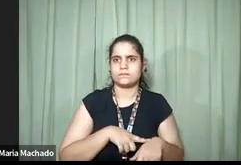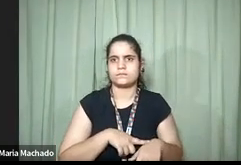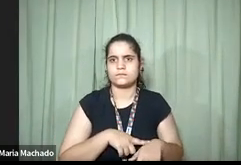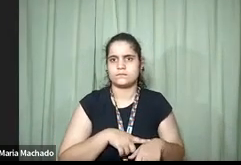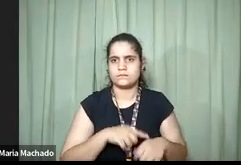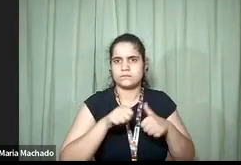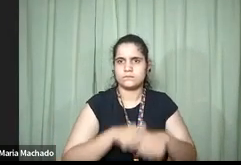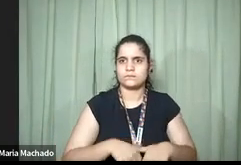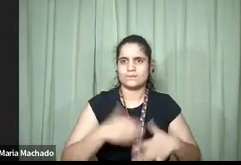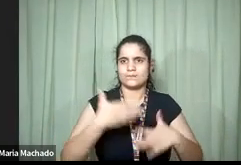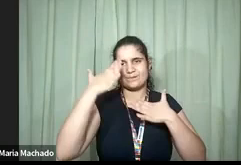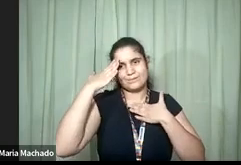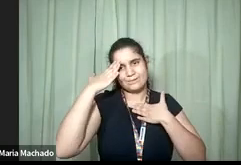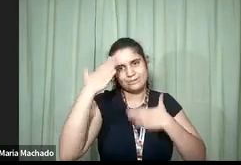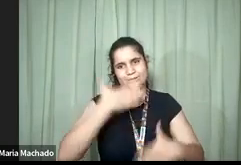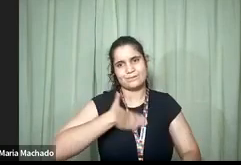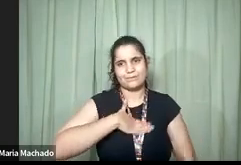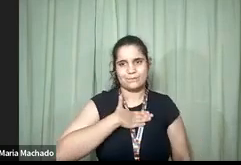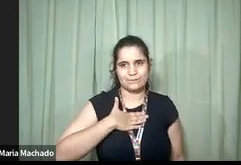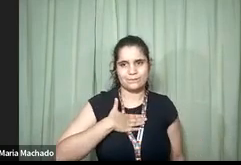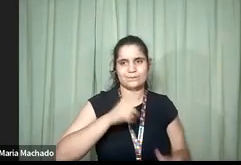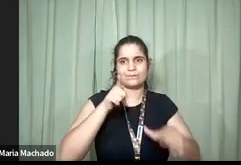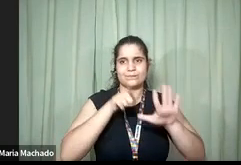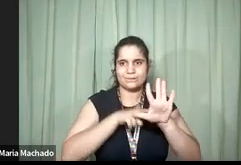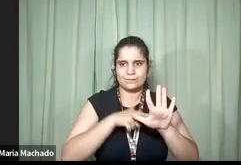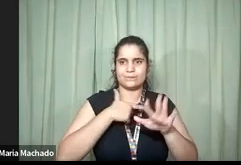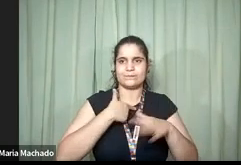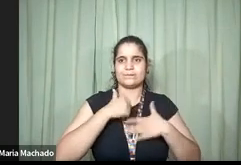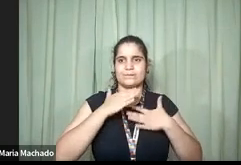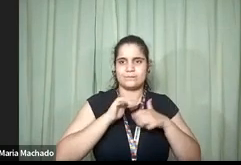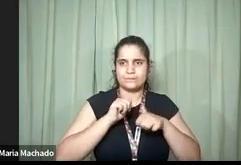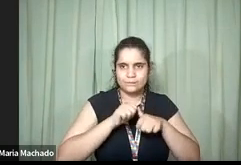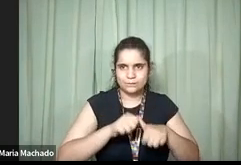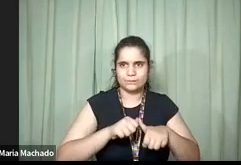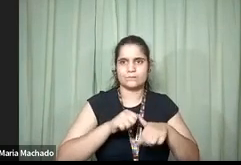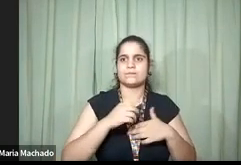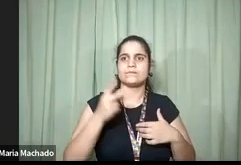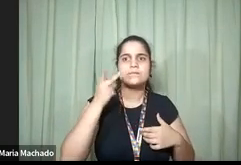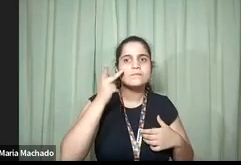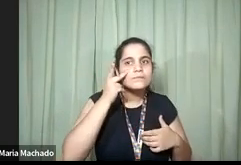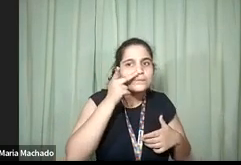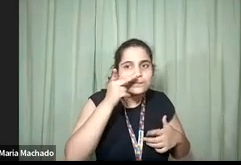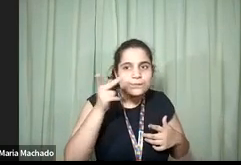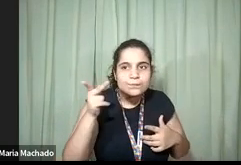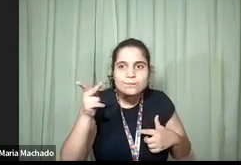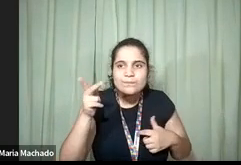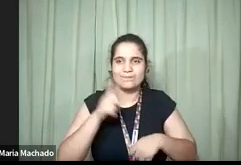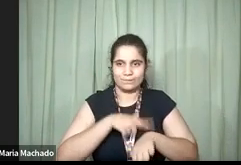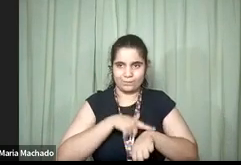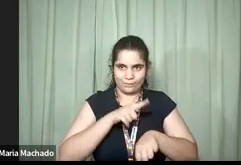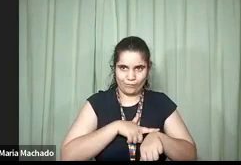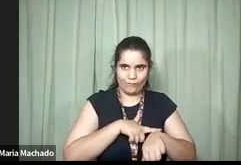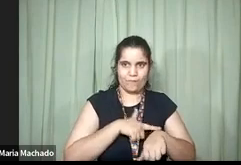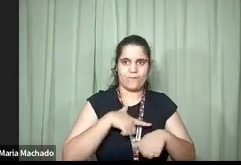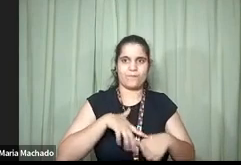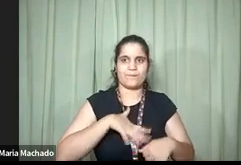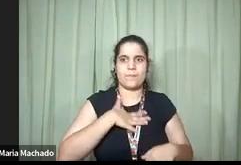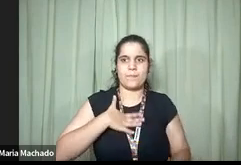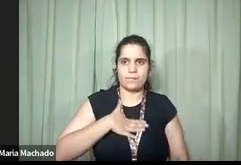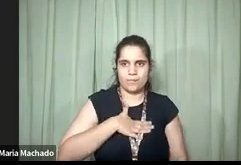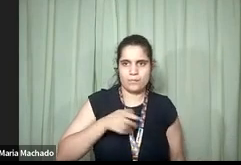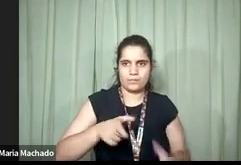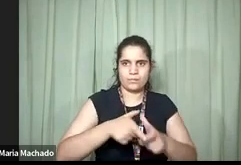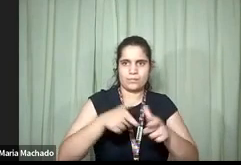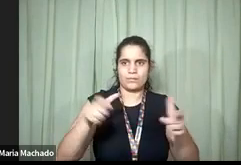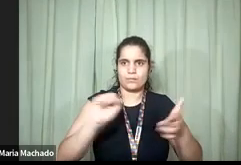muito grata, a Angola fica muito grata do doutor poder ter dado esse tempo tão precioso, com grande conteúdo e